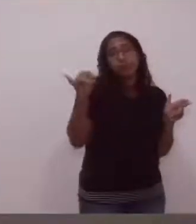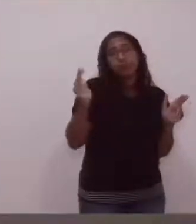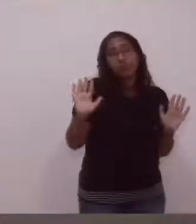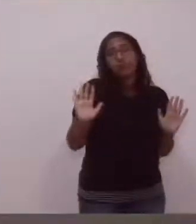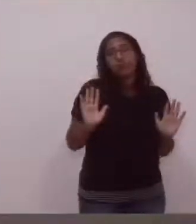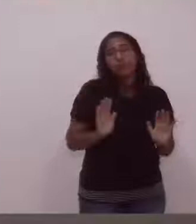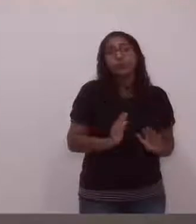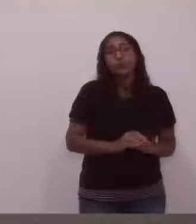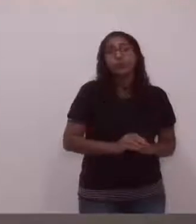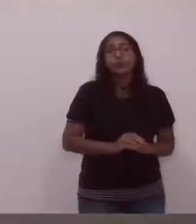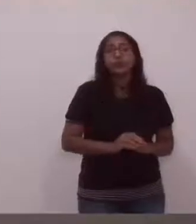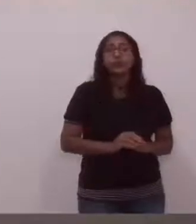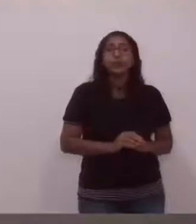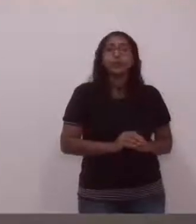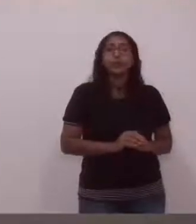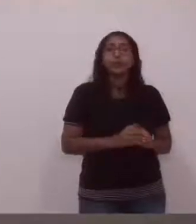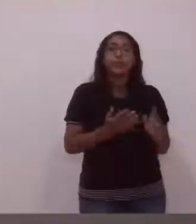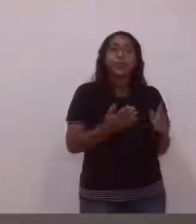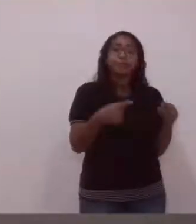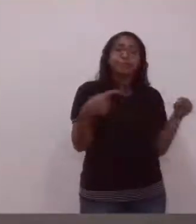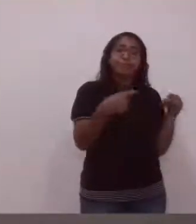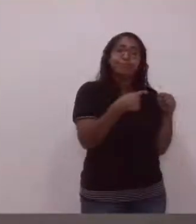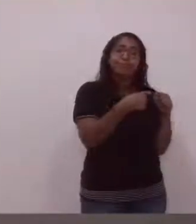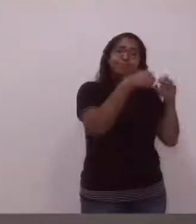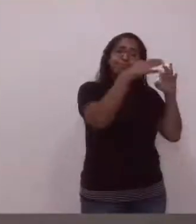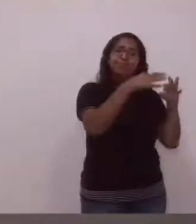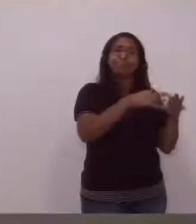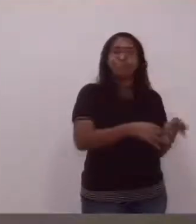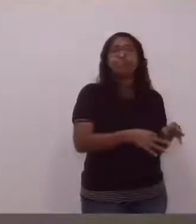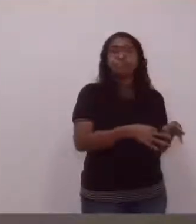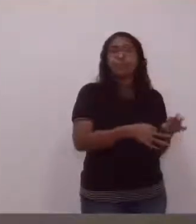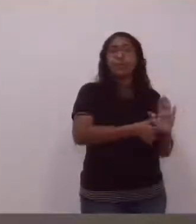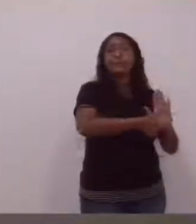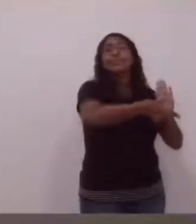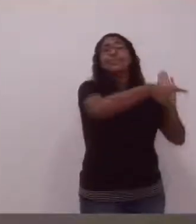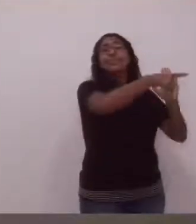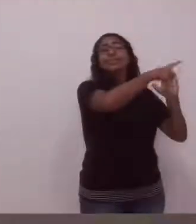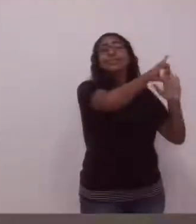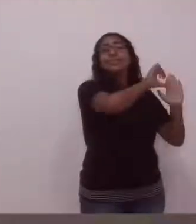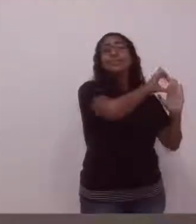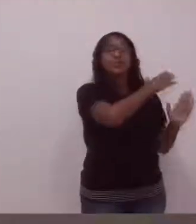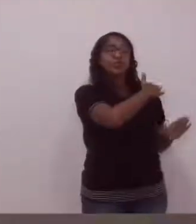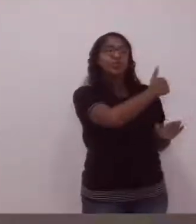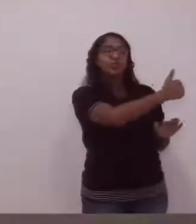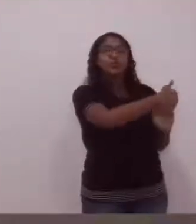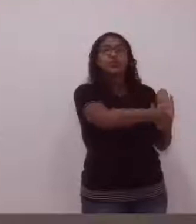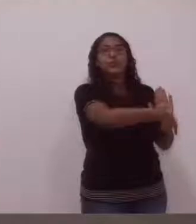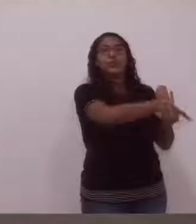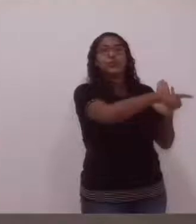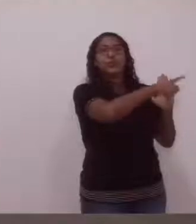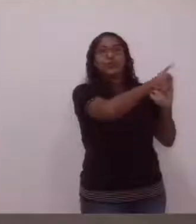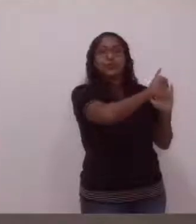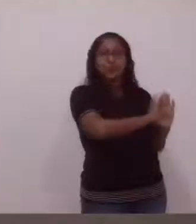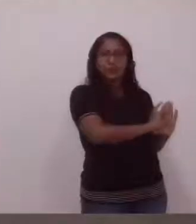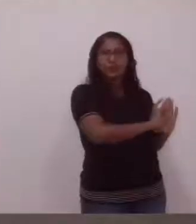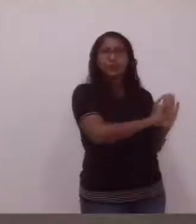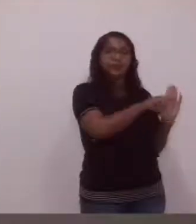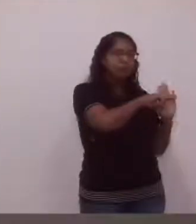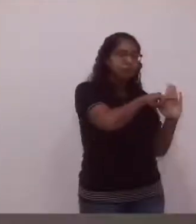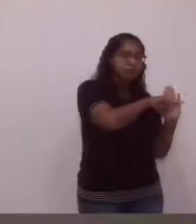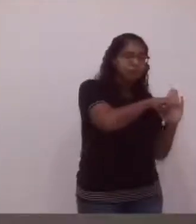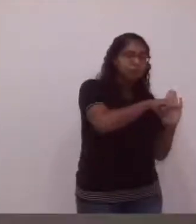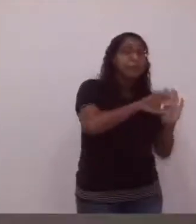Eu acho que seria mais adequado se nós tivéssemos já recebido essa convocação com antecedência, mas eu sei